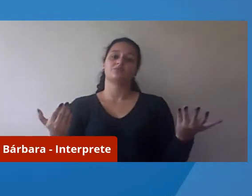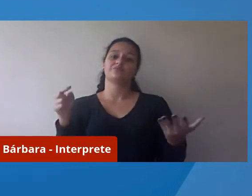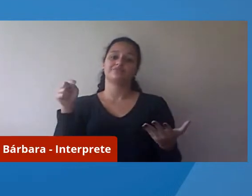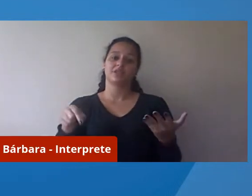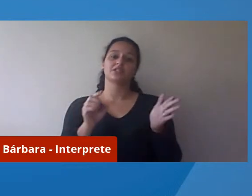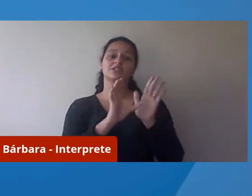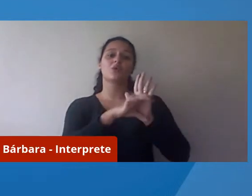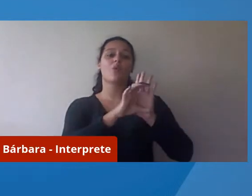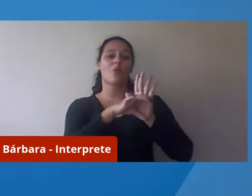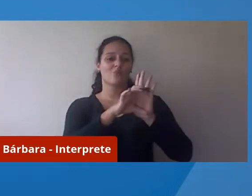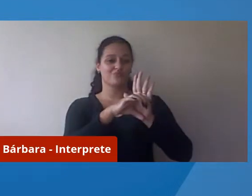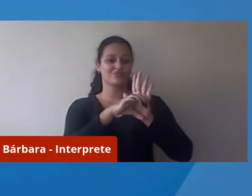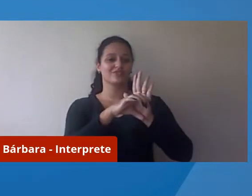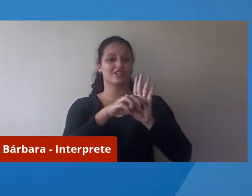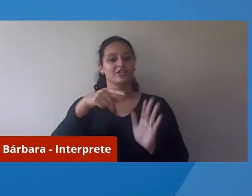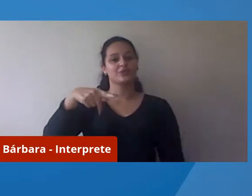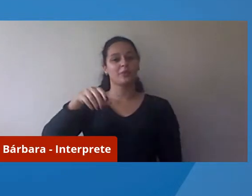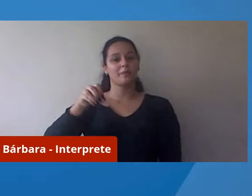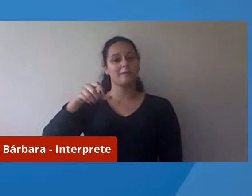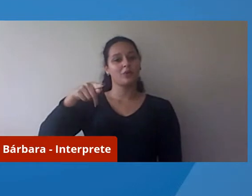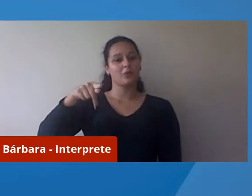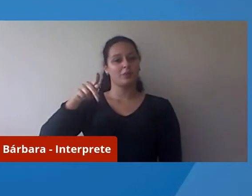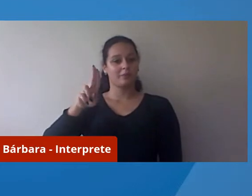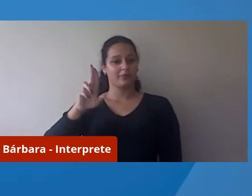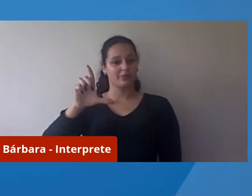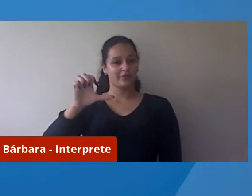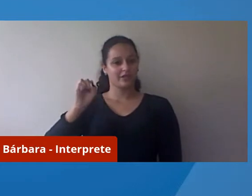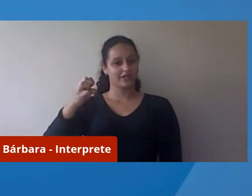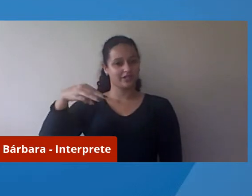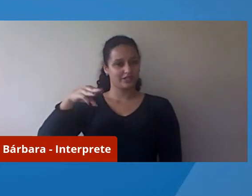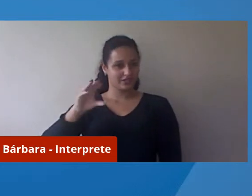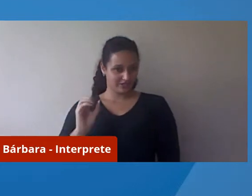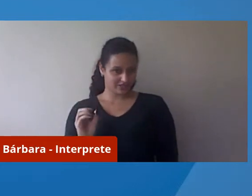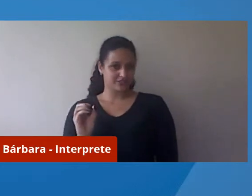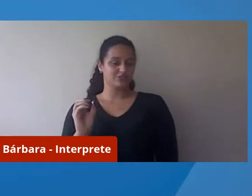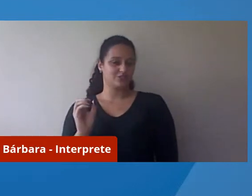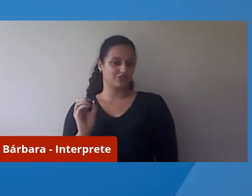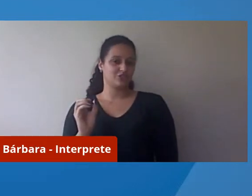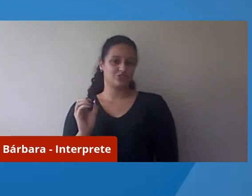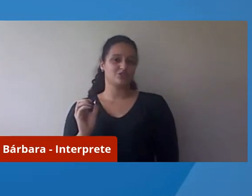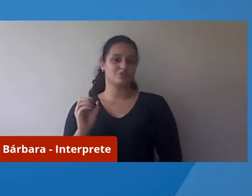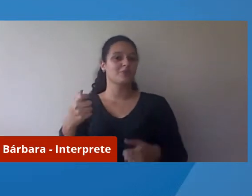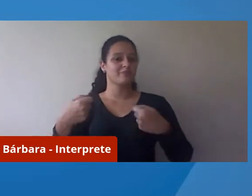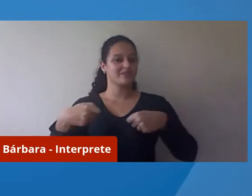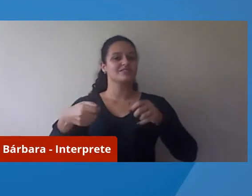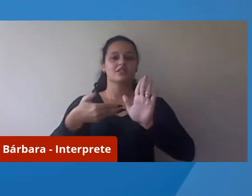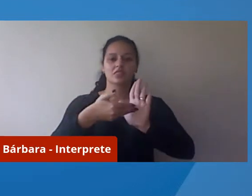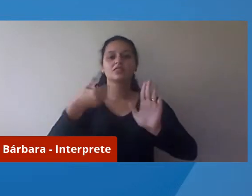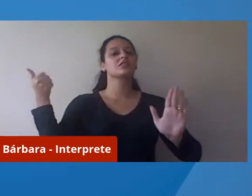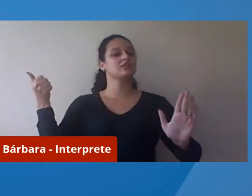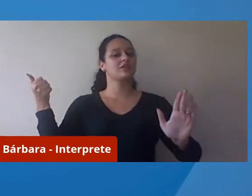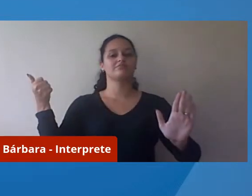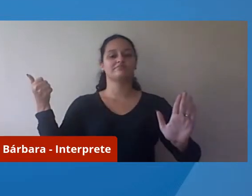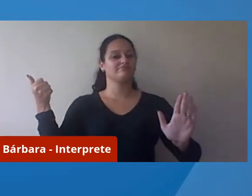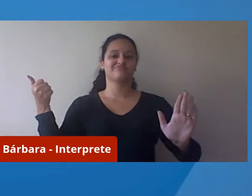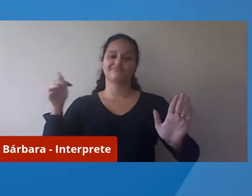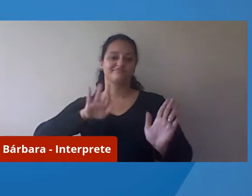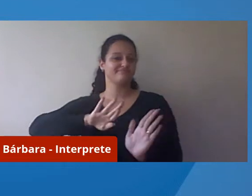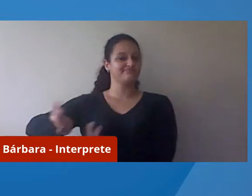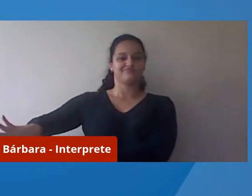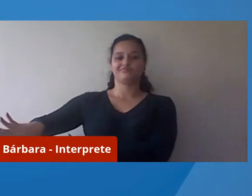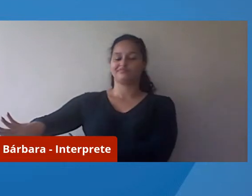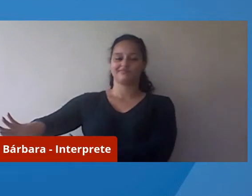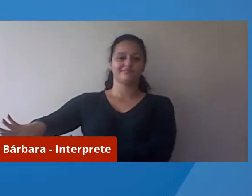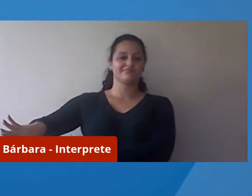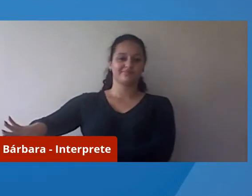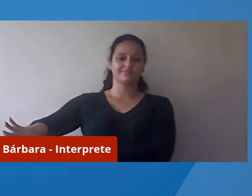é uma mistificação. Temos que tirar ele da mesa. Né? Temos